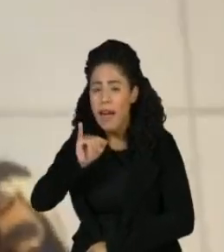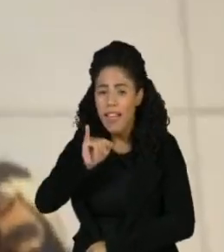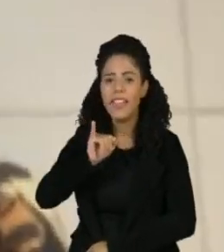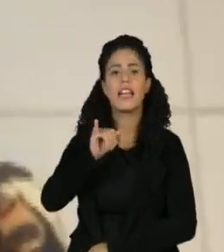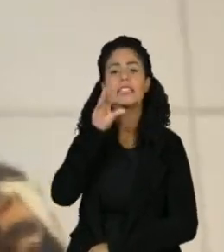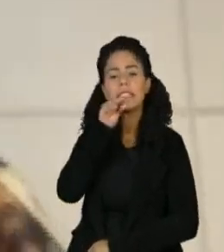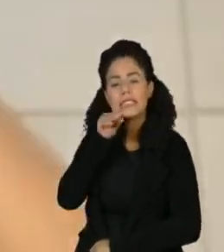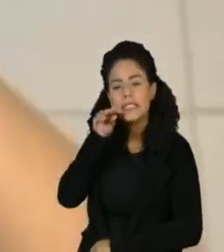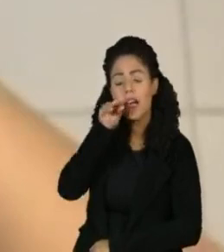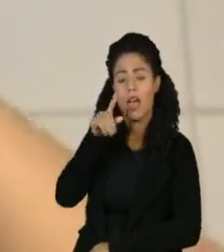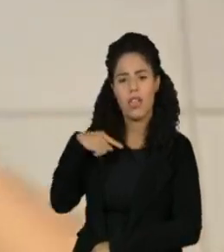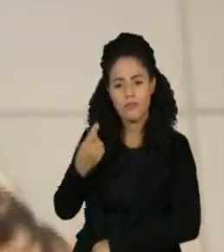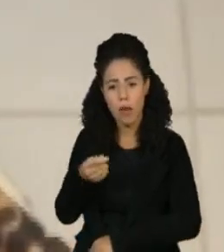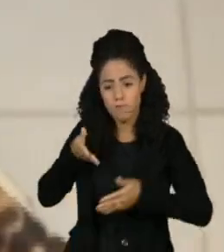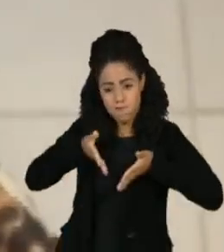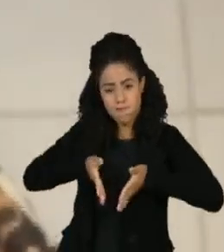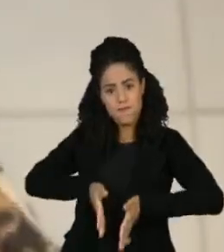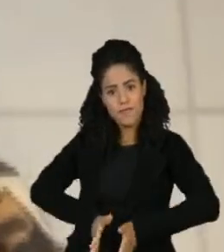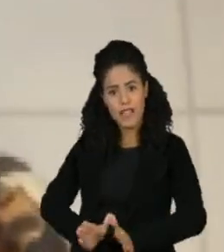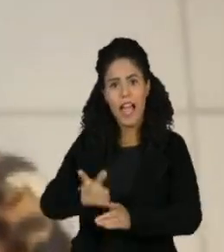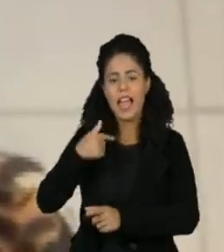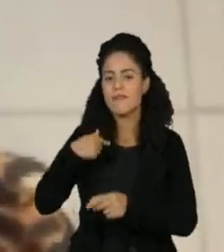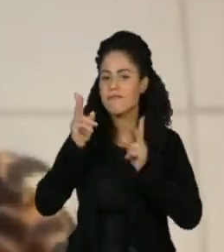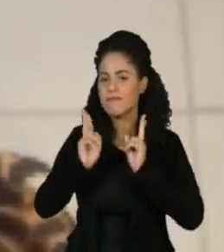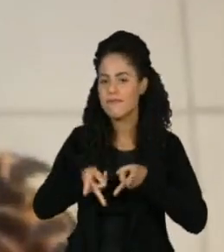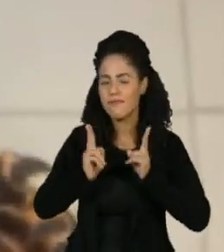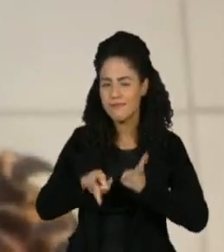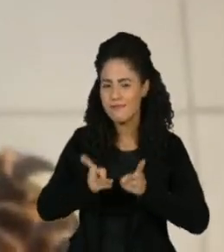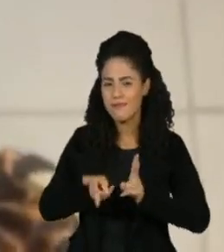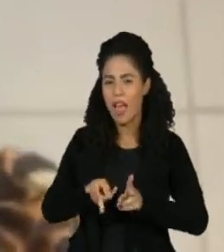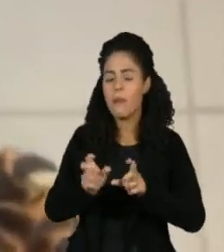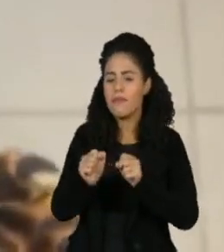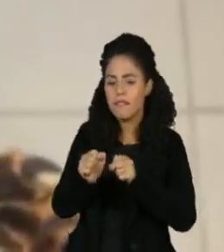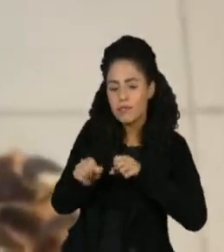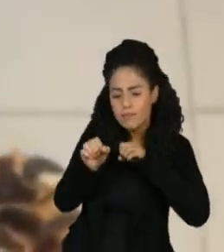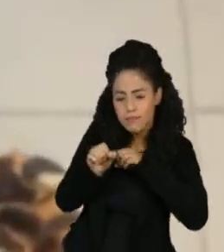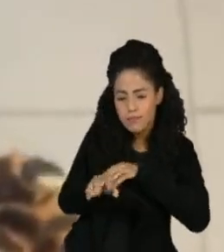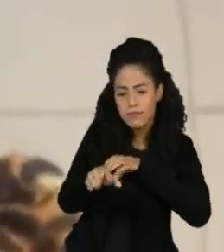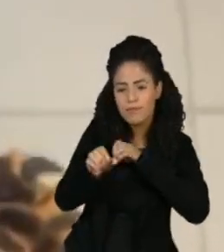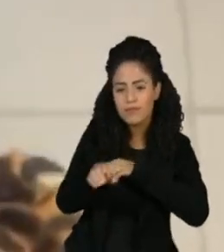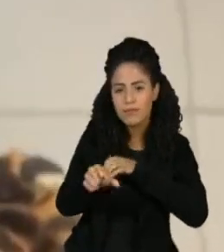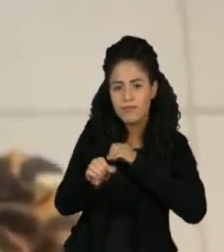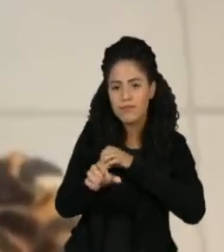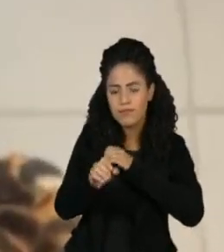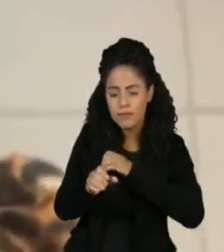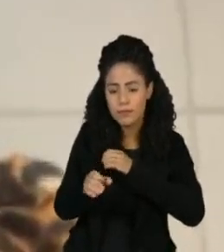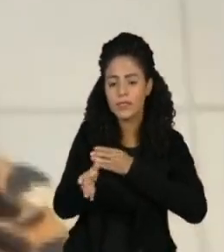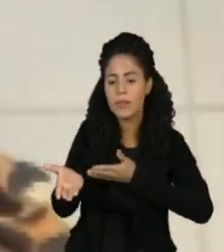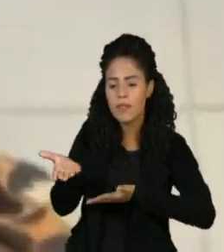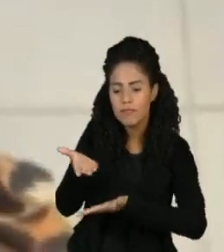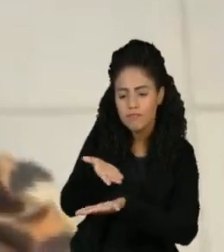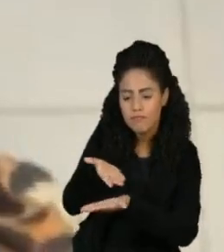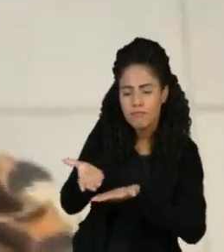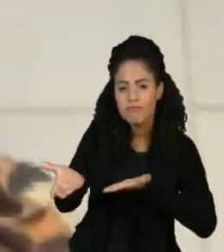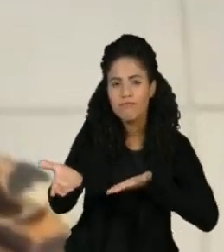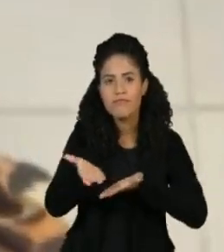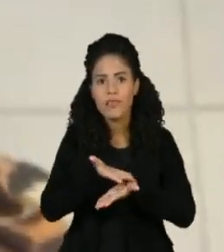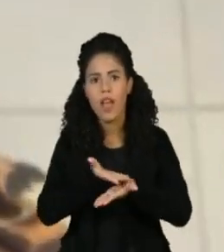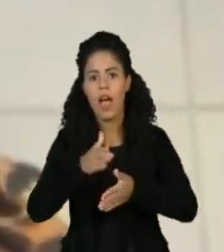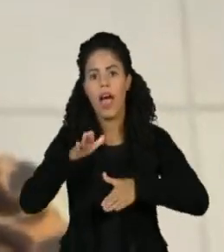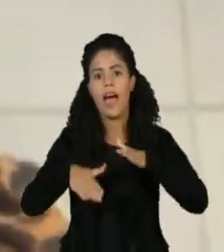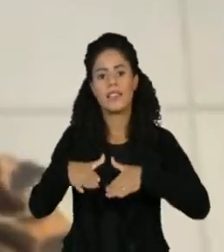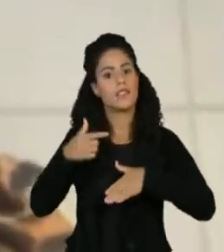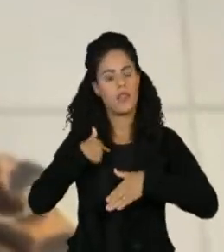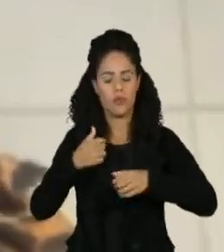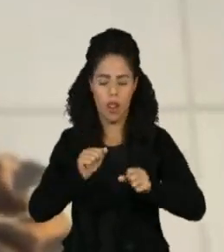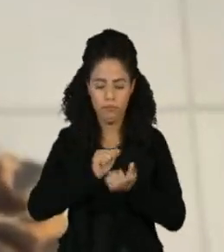Desde pequena, desde quando ela nasceu, eu sempre tento narrar o que eu tô fazendo para ela. Às vezes eu tô lavando a louça